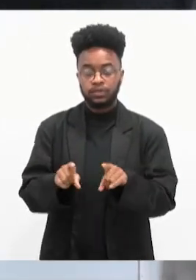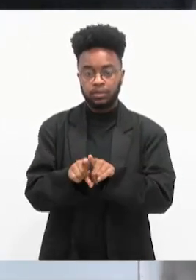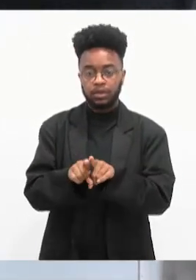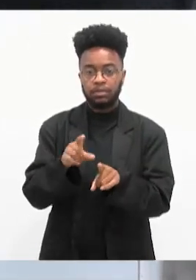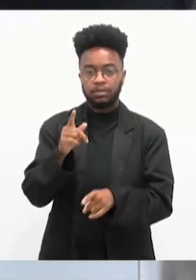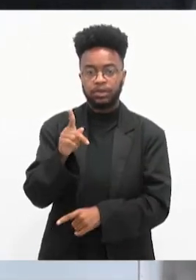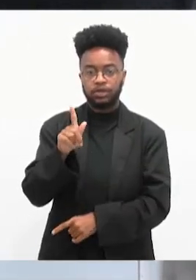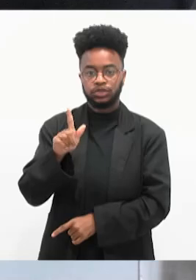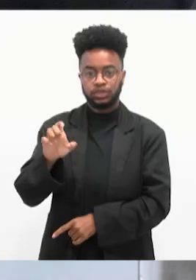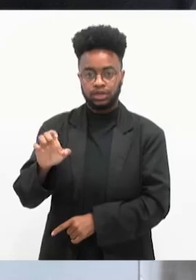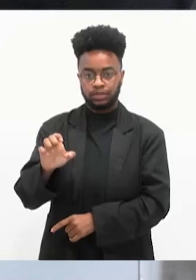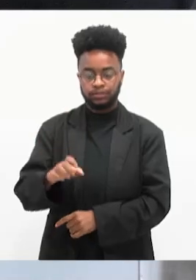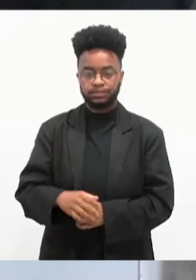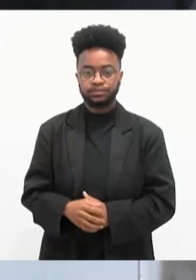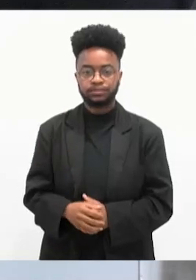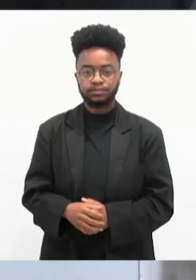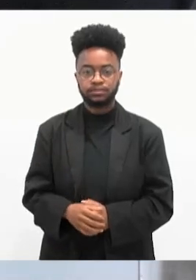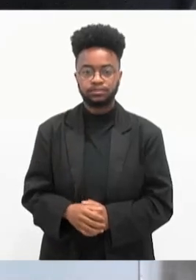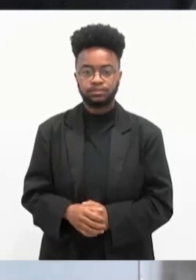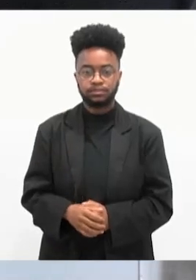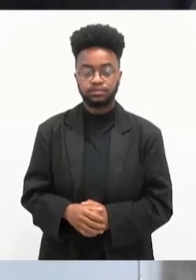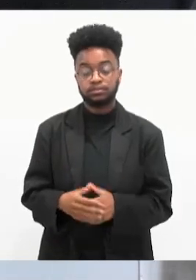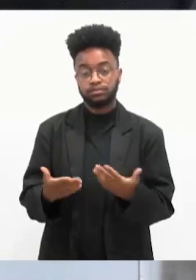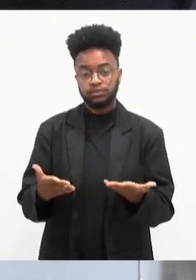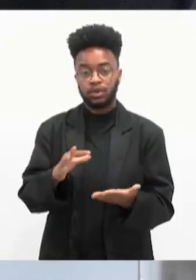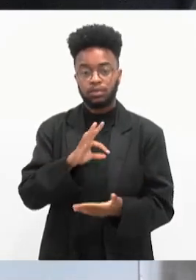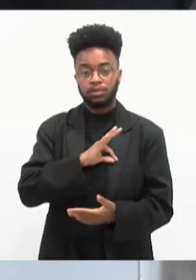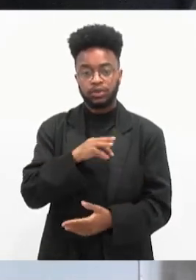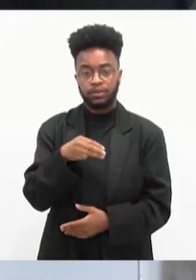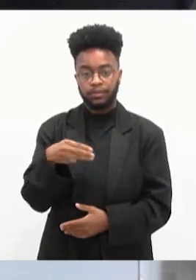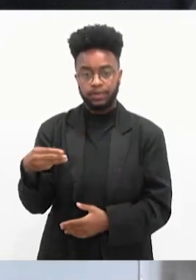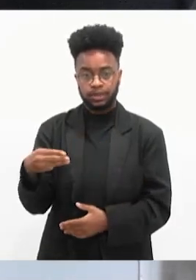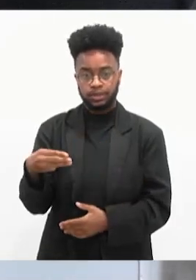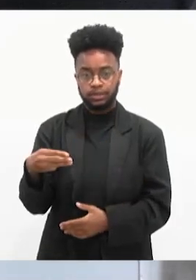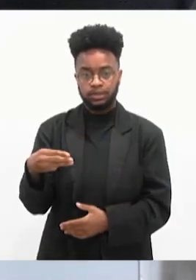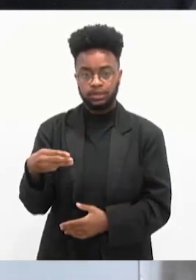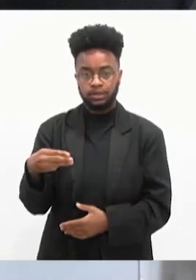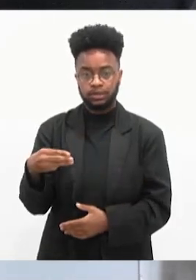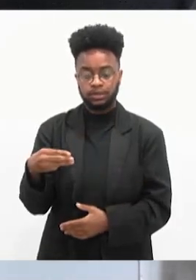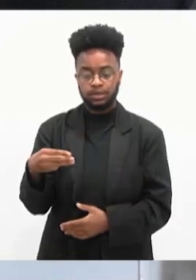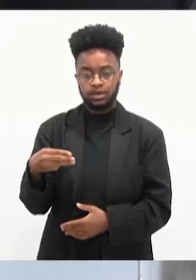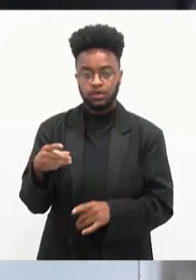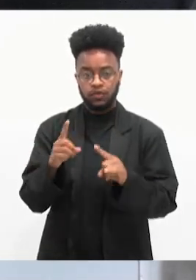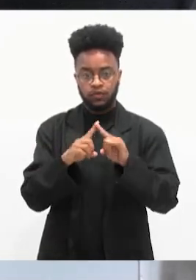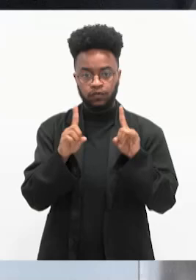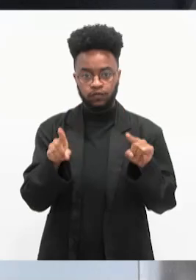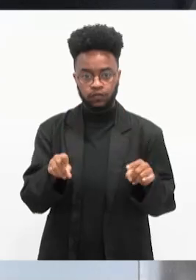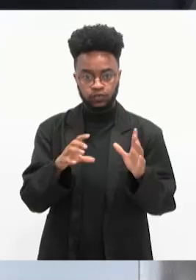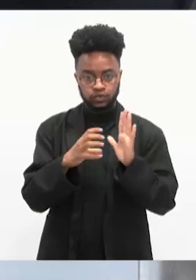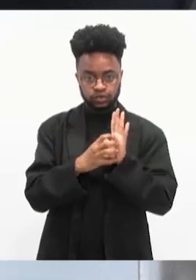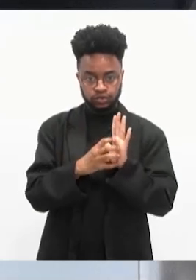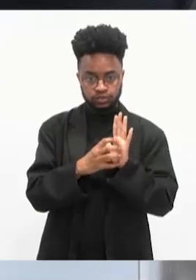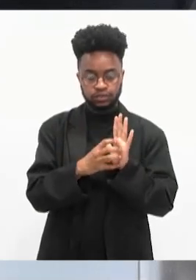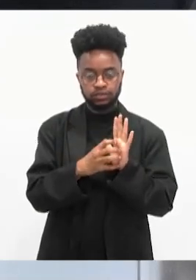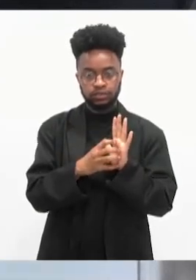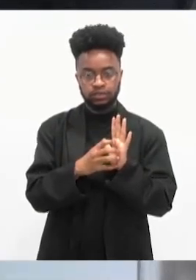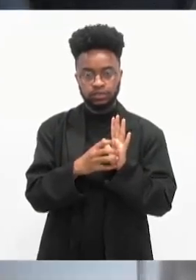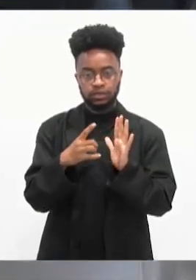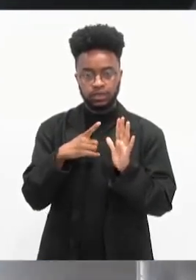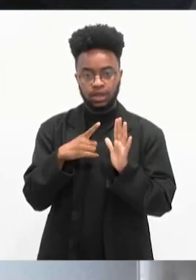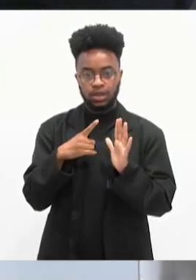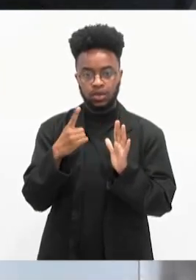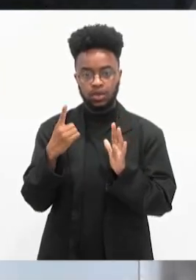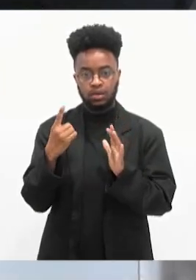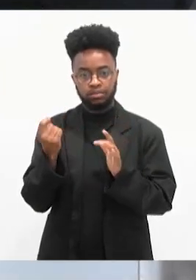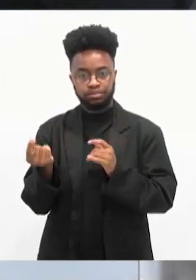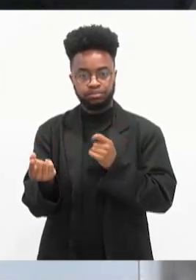também. E a Polícia Militar, pelo seu efetivo, um ano sim, outro